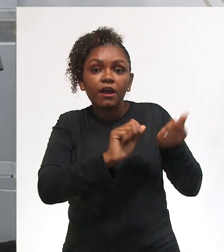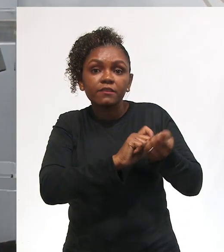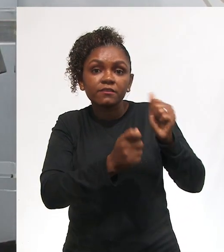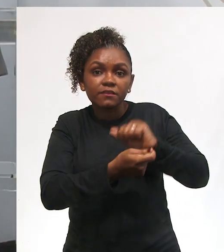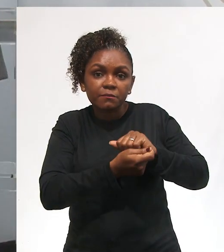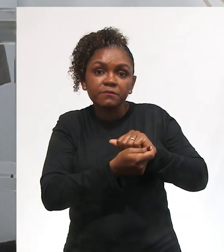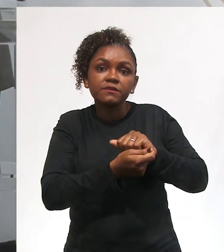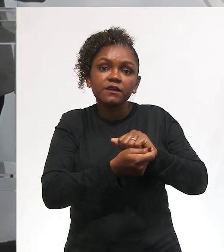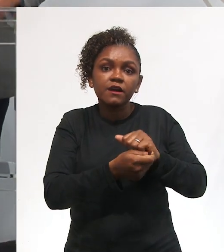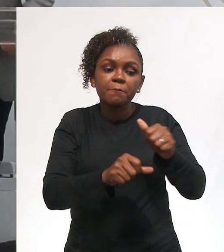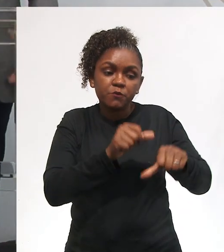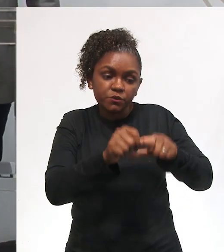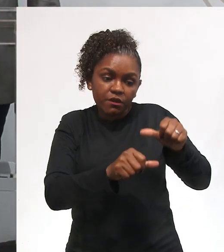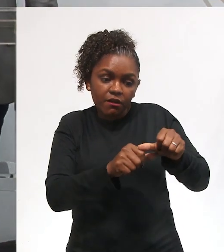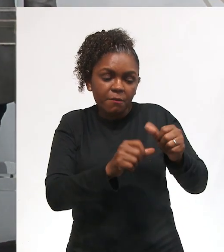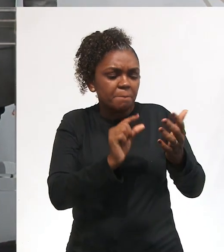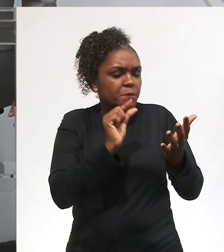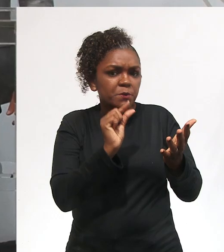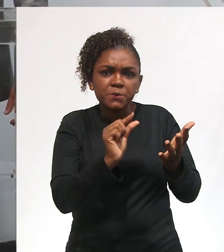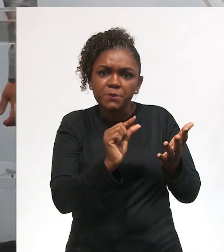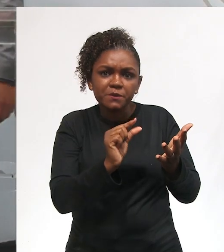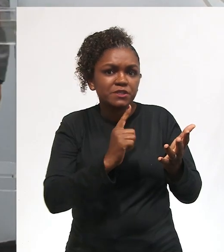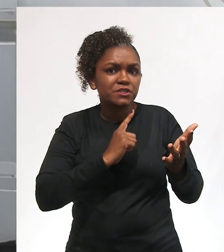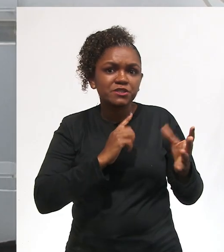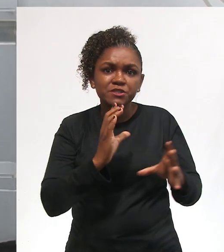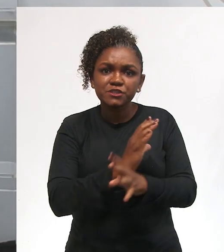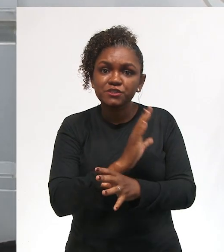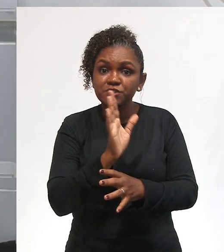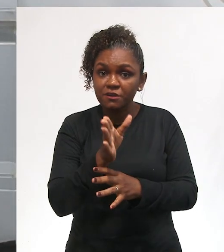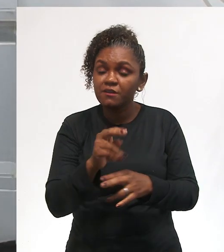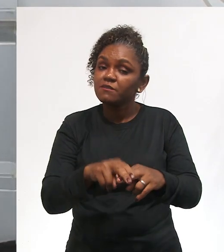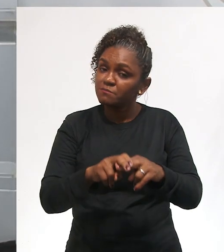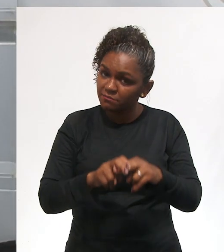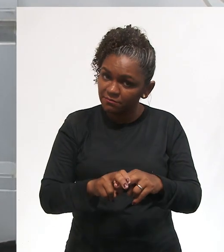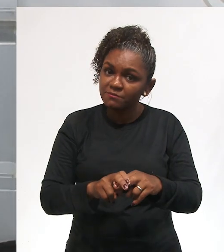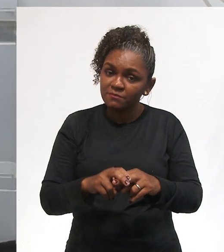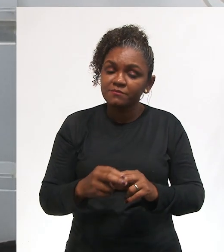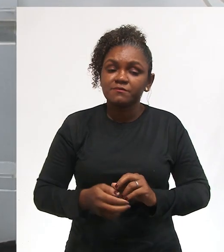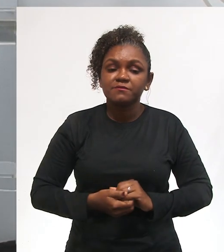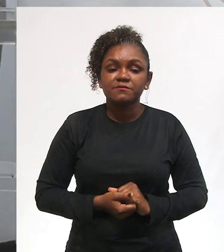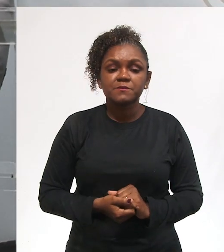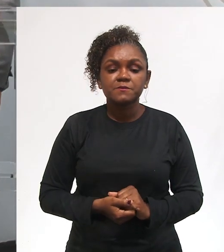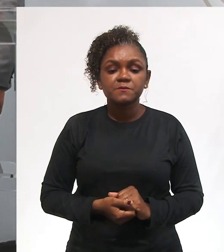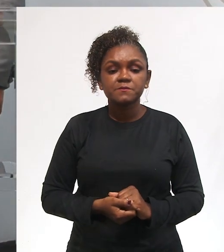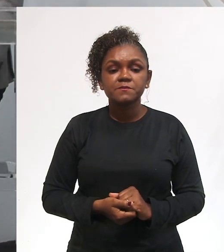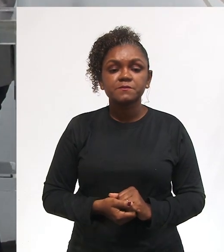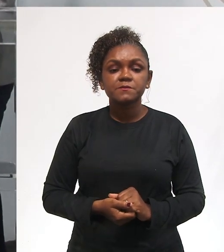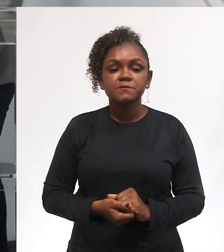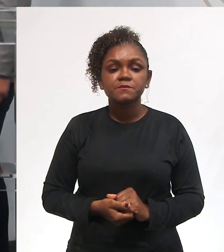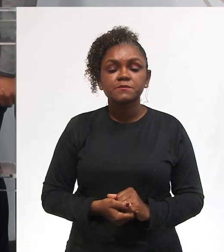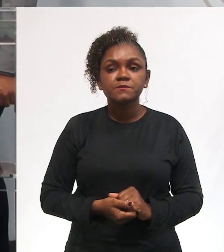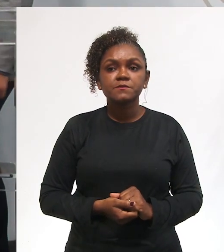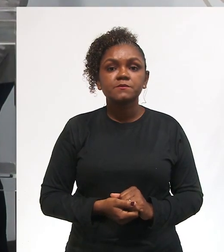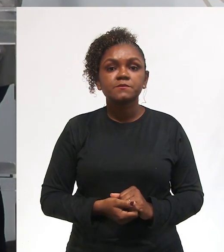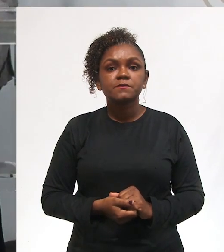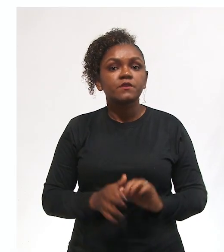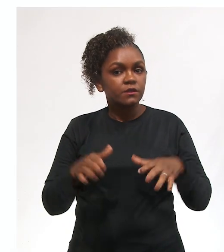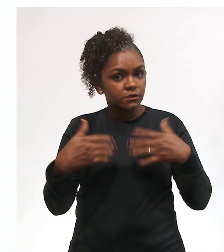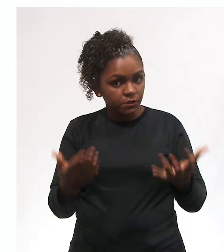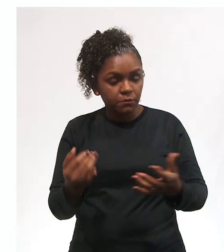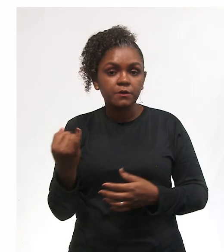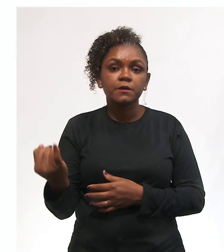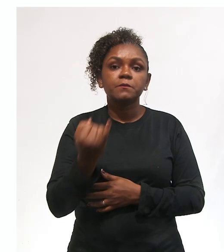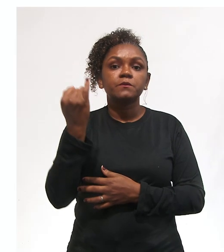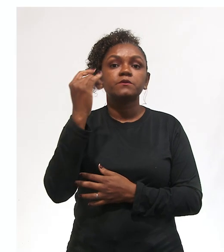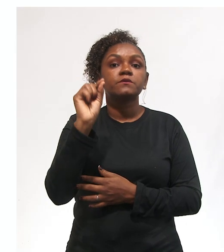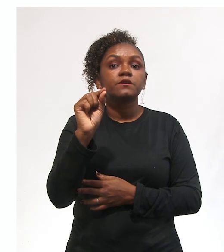senão não, vou ter que mudar pouca coisa. Então, assim, vale muito a pena esse planejamento pedagógico, beleza? E aí, pessoal, importância também